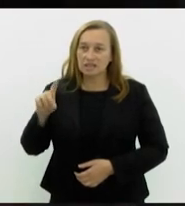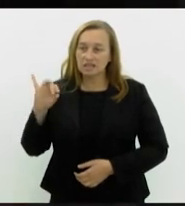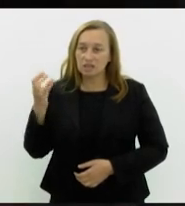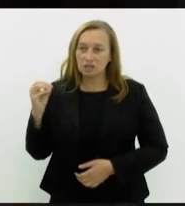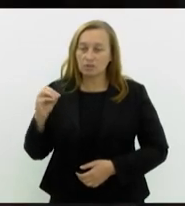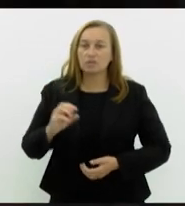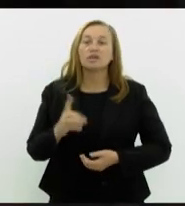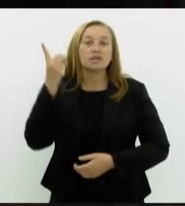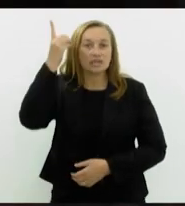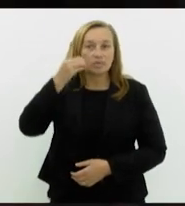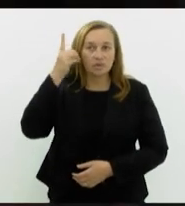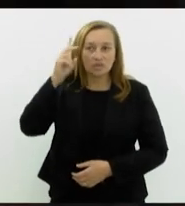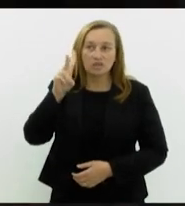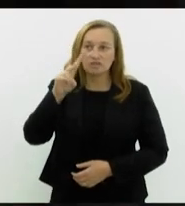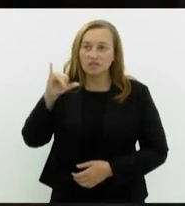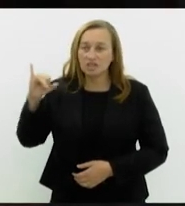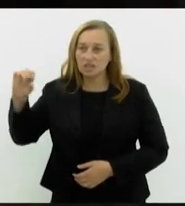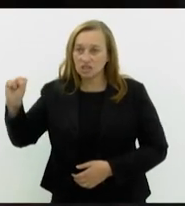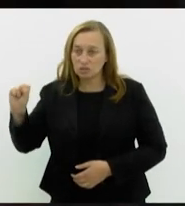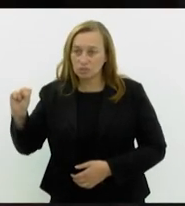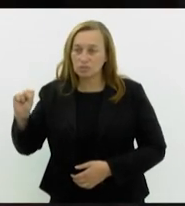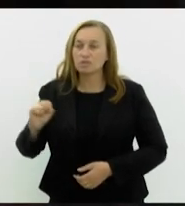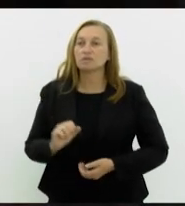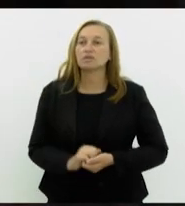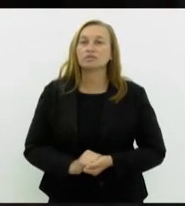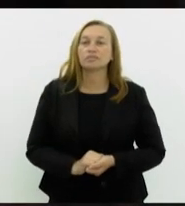Deputado Vinícius Cozolino.